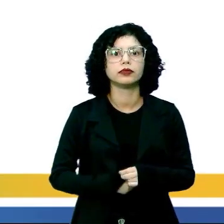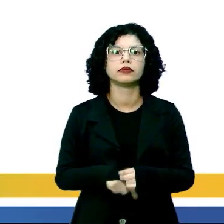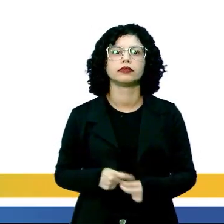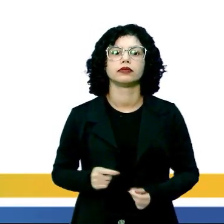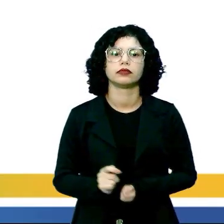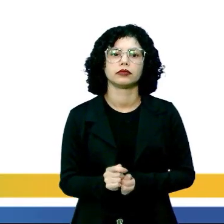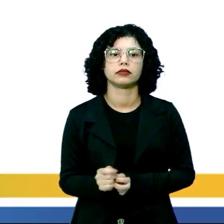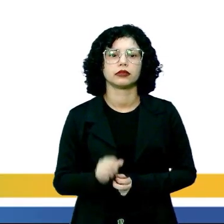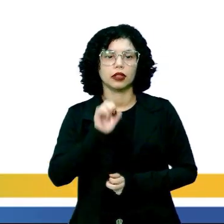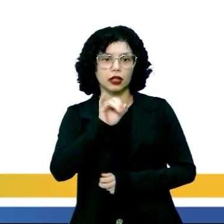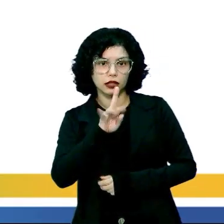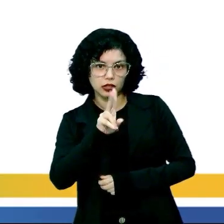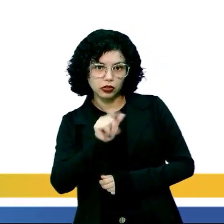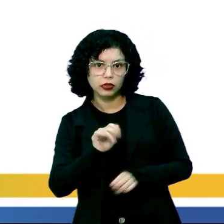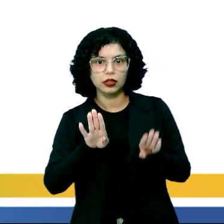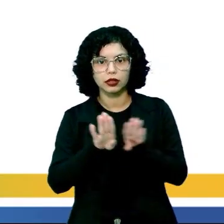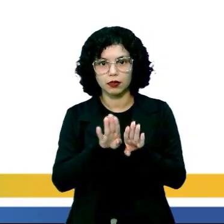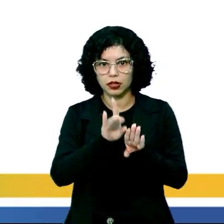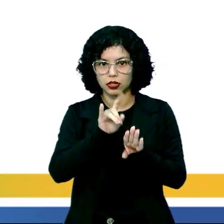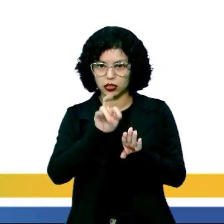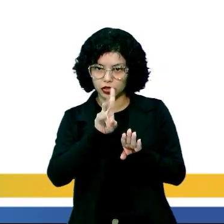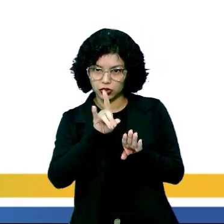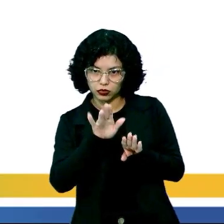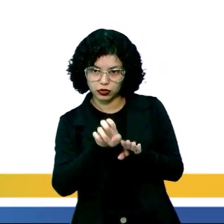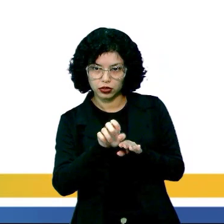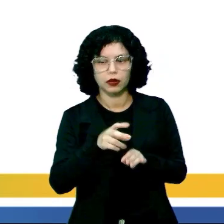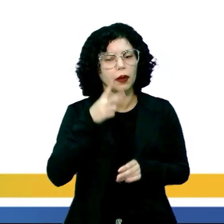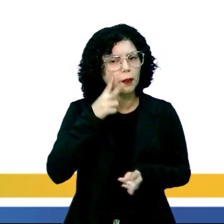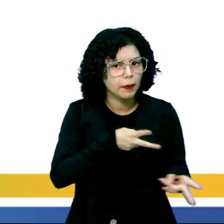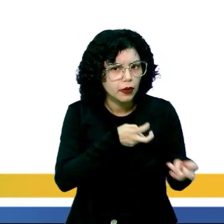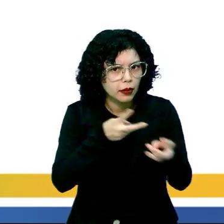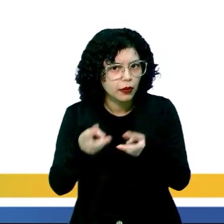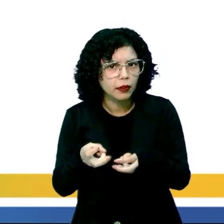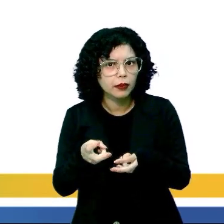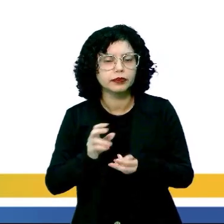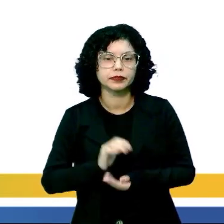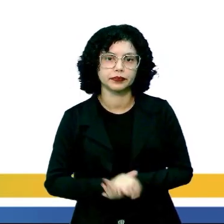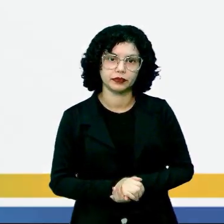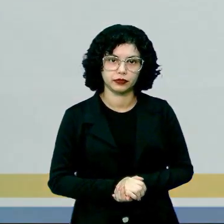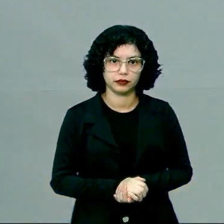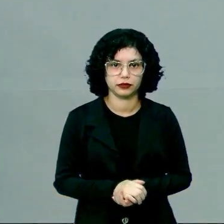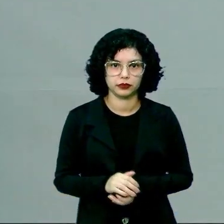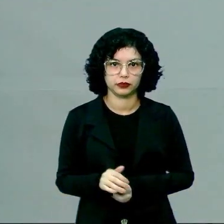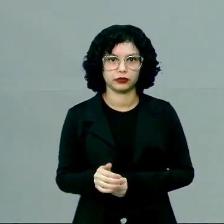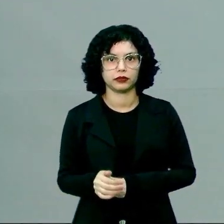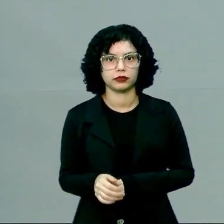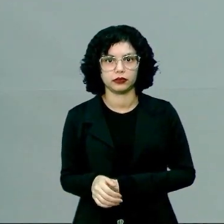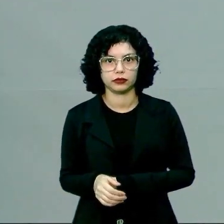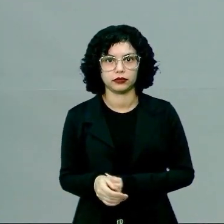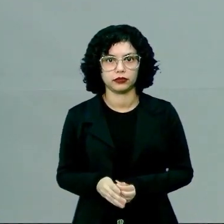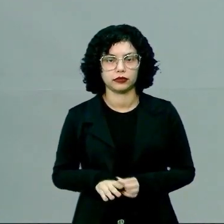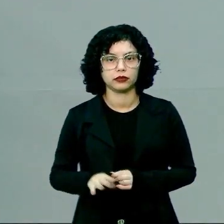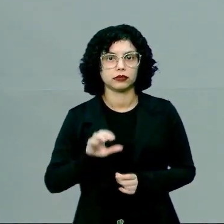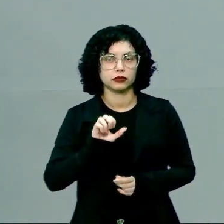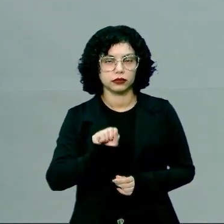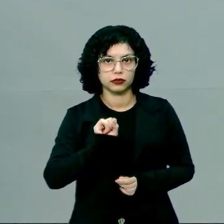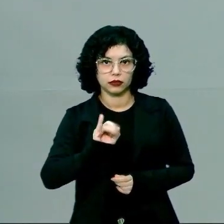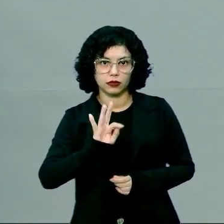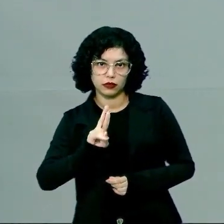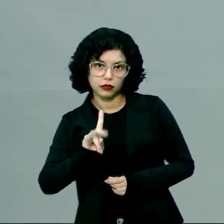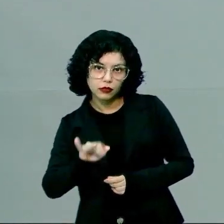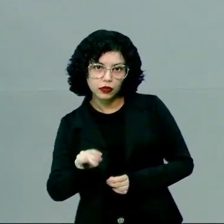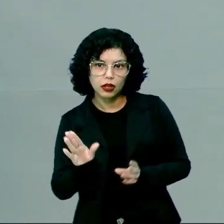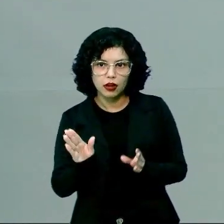como sístole e diástole. Presta atenção na pronúncia. Sístole. Sístole é uma